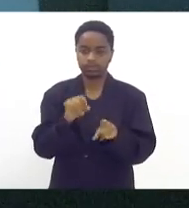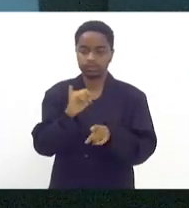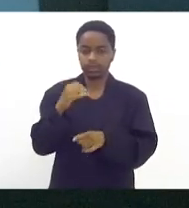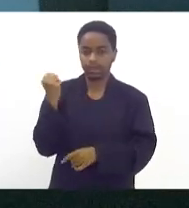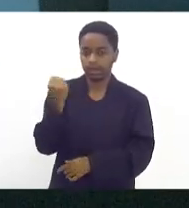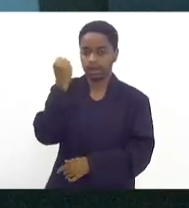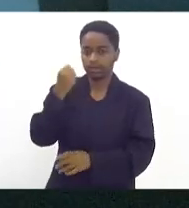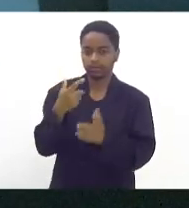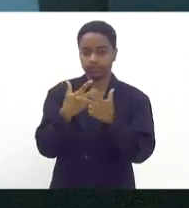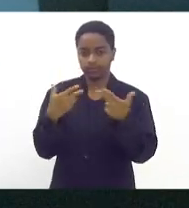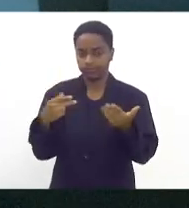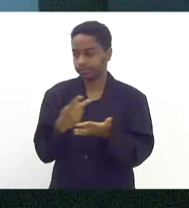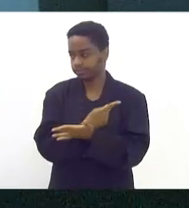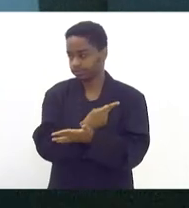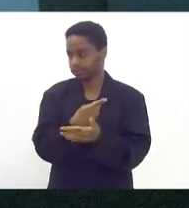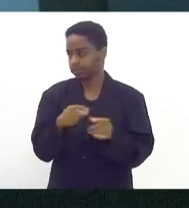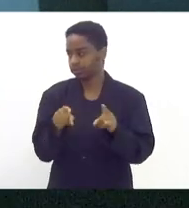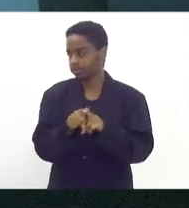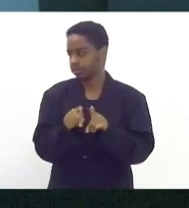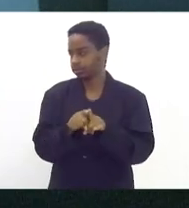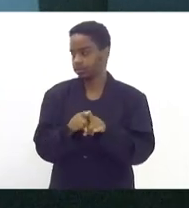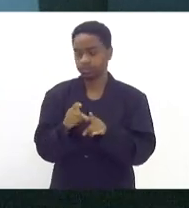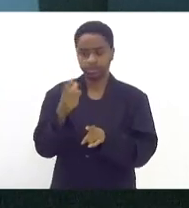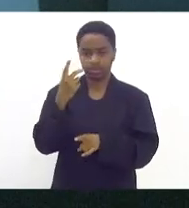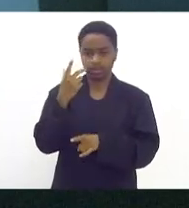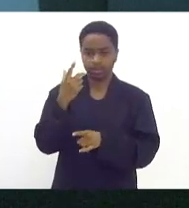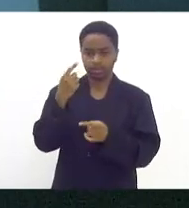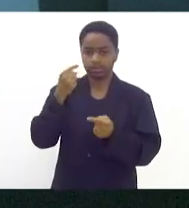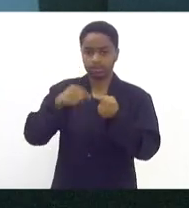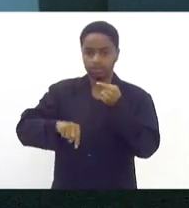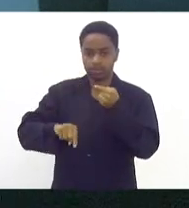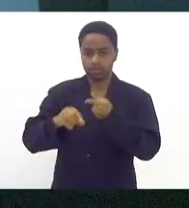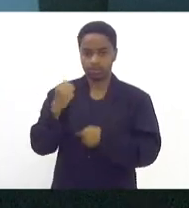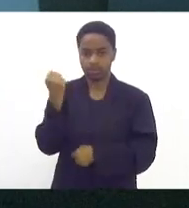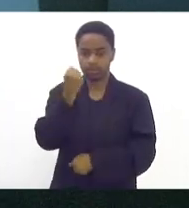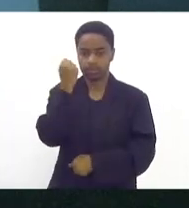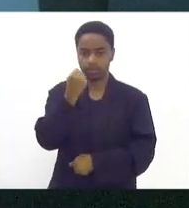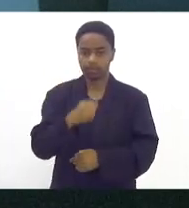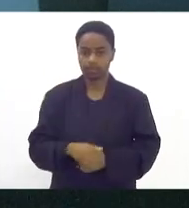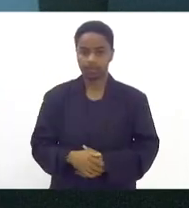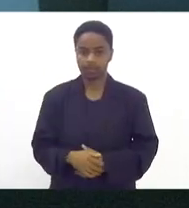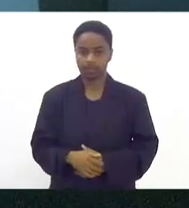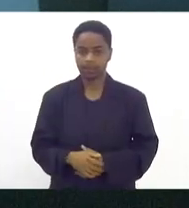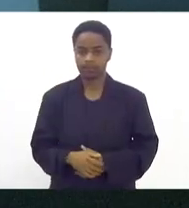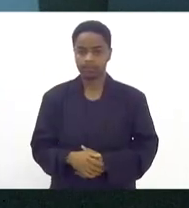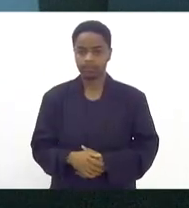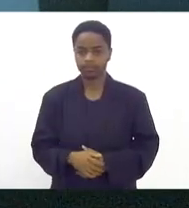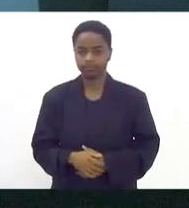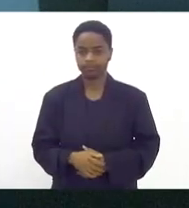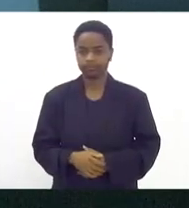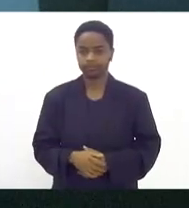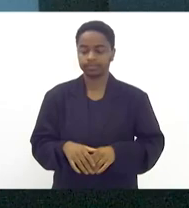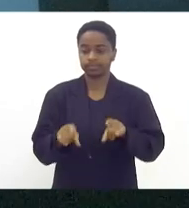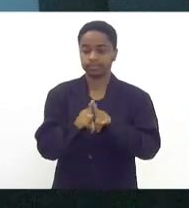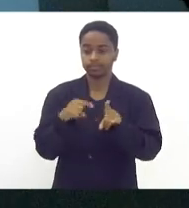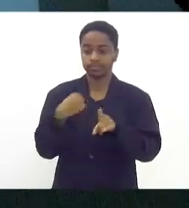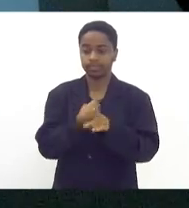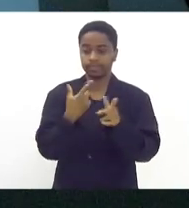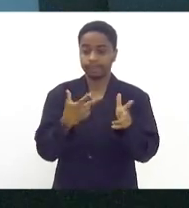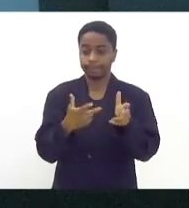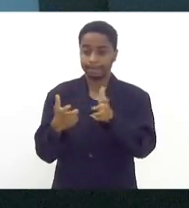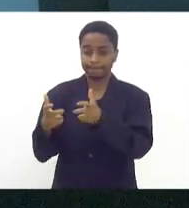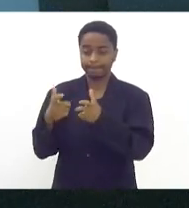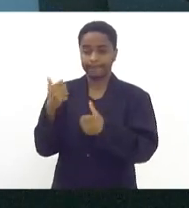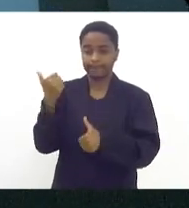uma normalidade muito grave eh também olhamos para a substituição de